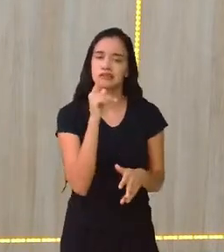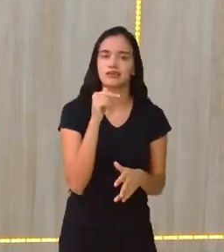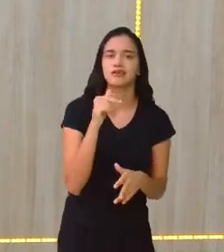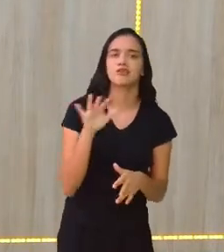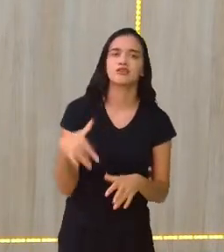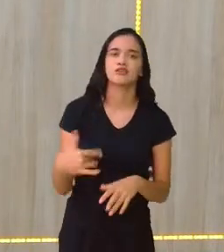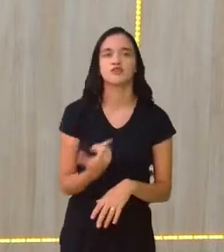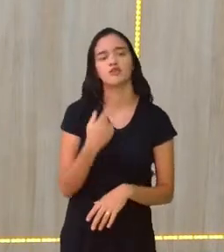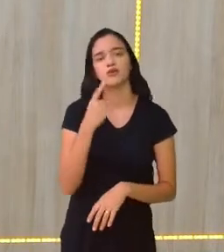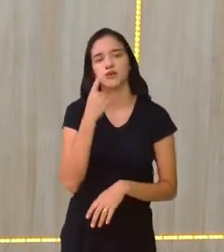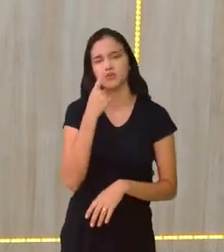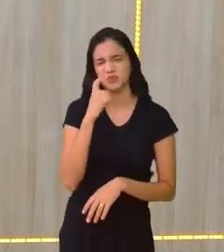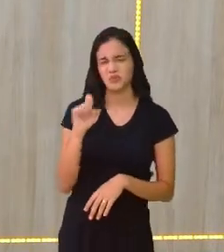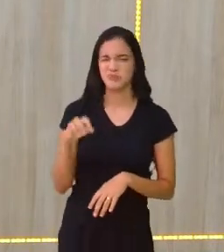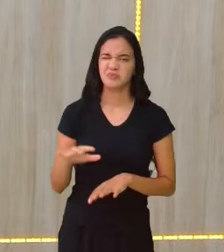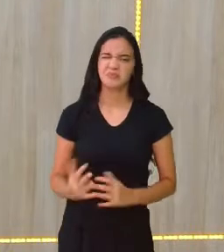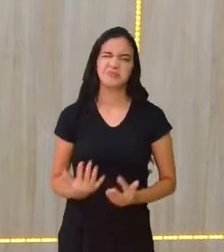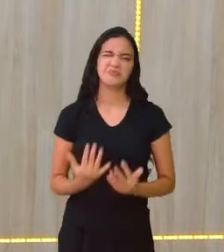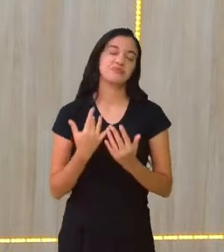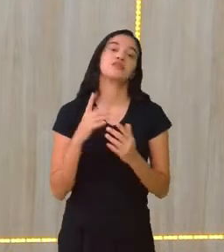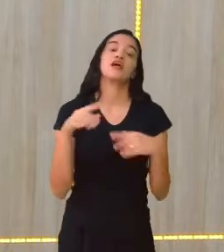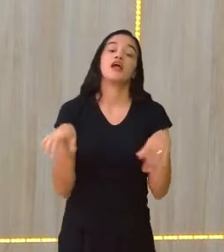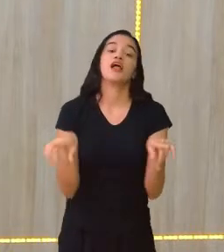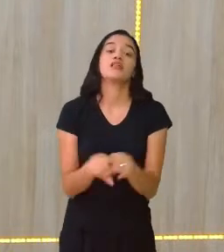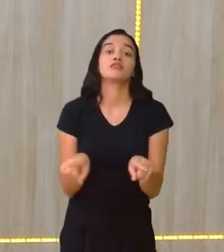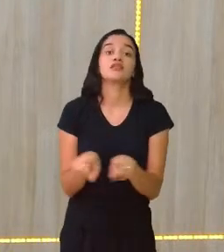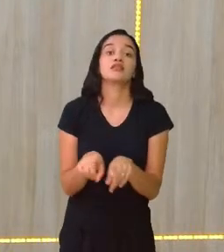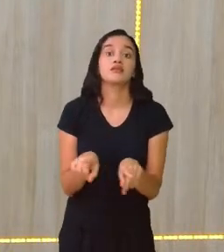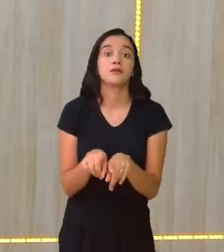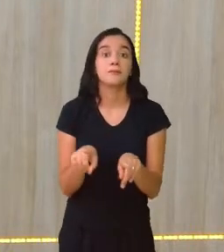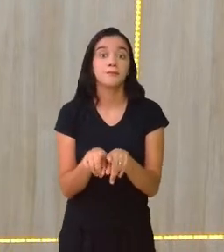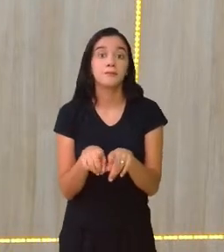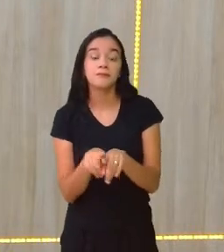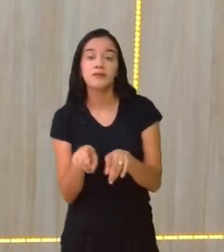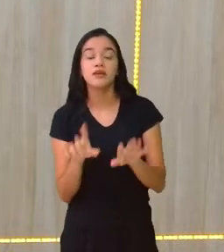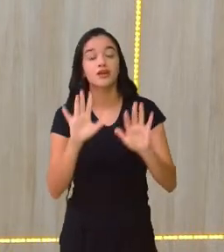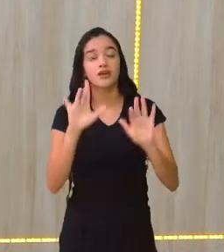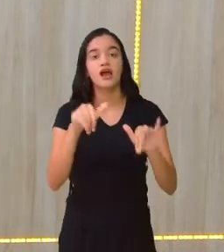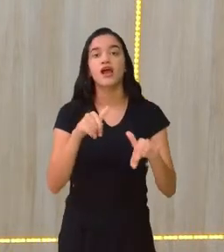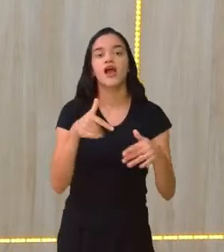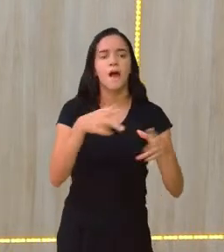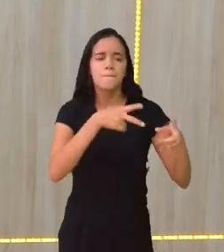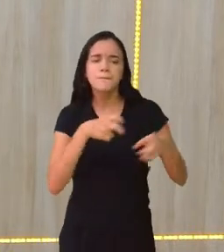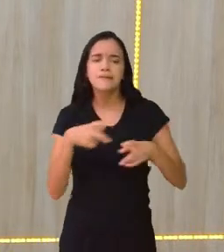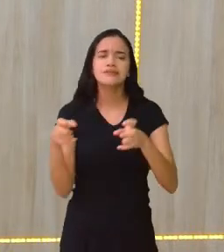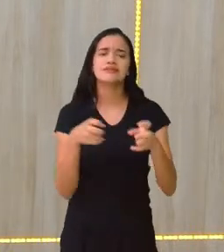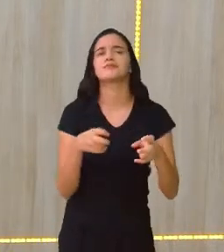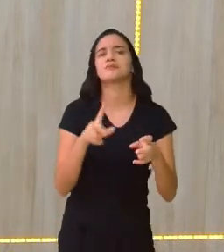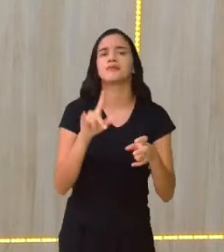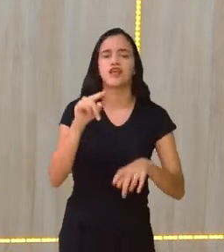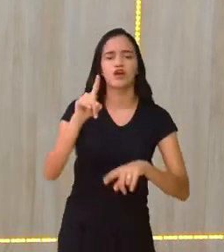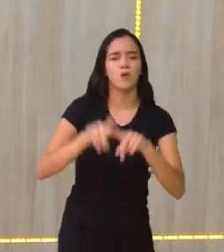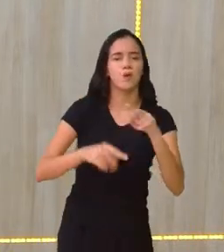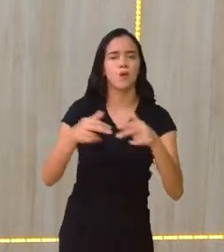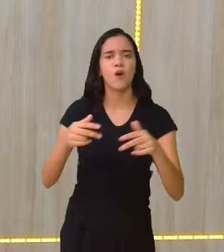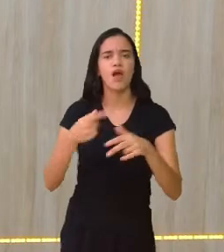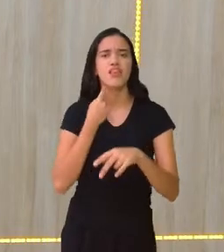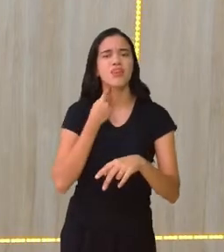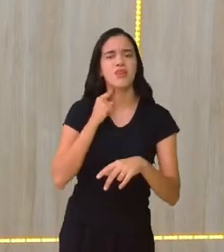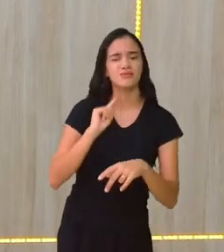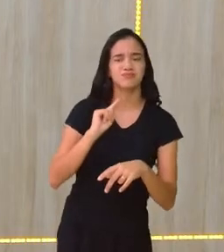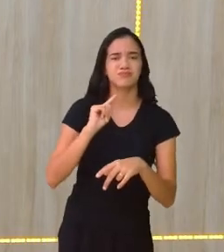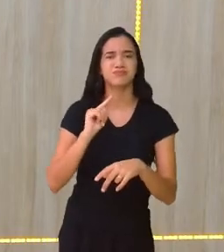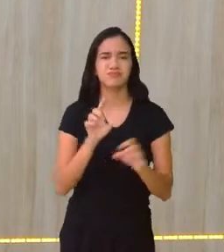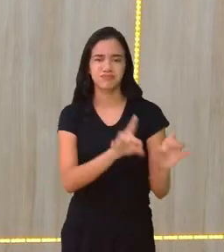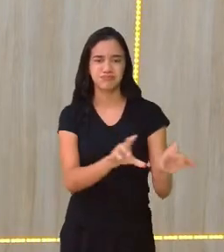aquele mau cheiro, né? Fora o visual também, né, pessoal, com os resíduos sólidos ali largados no rio,